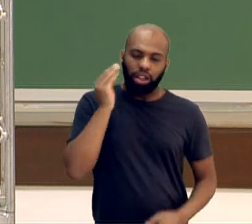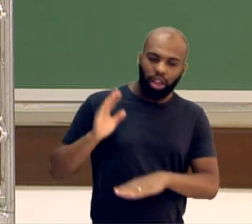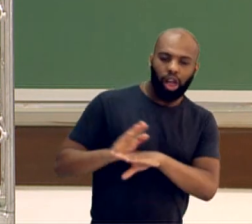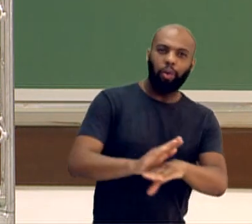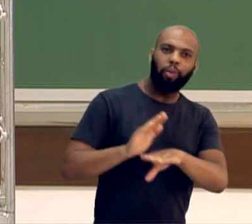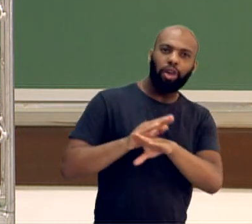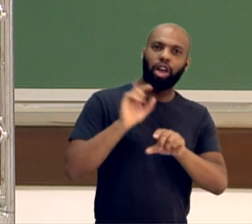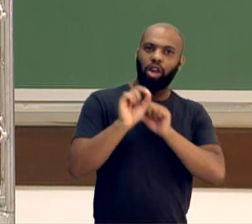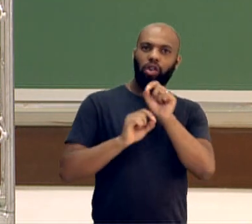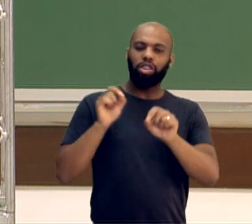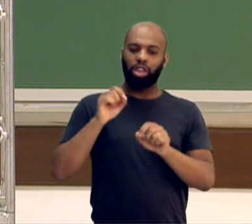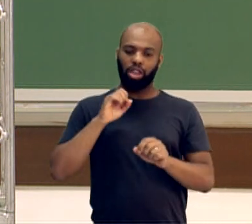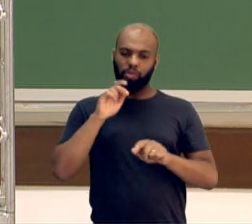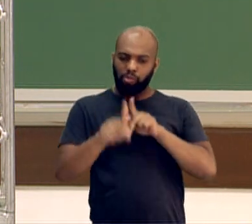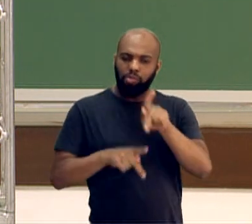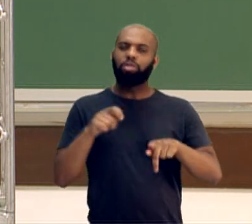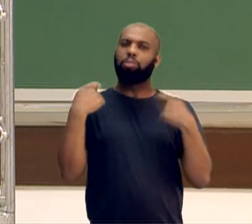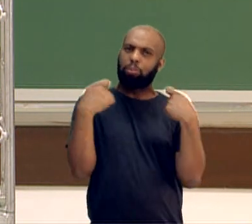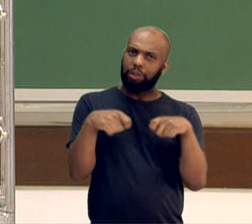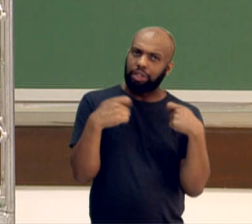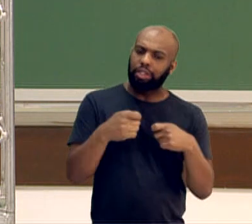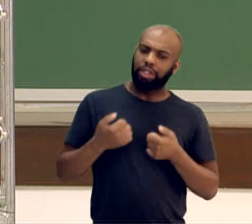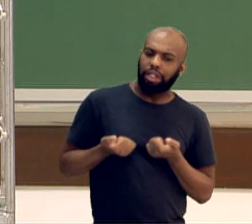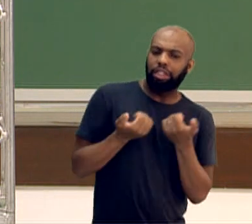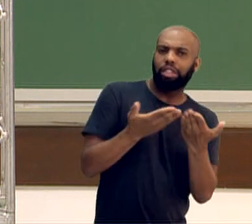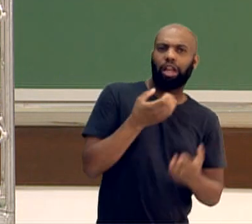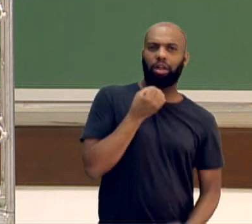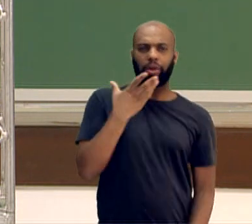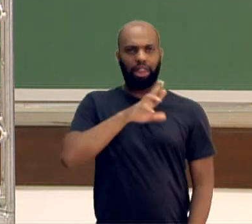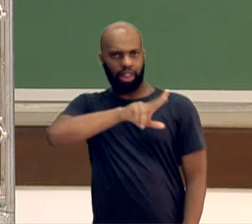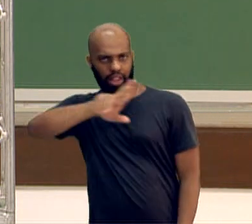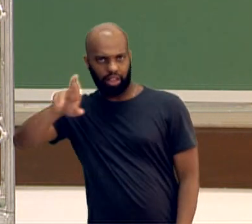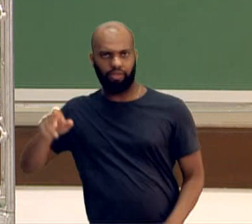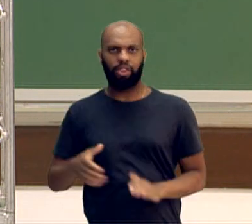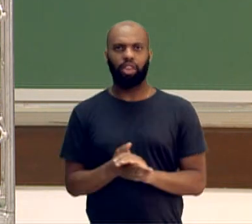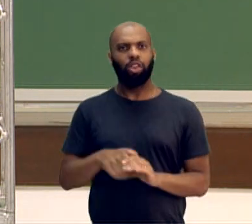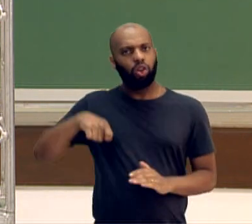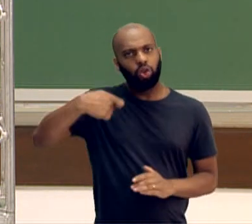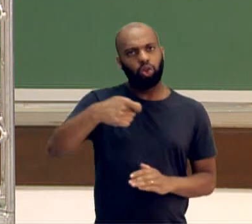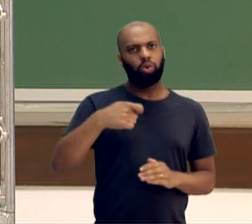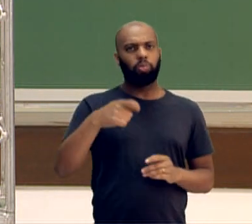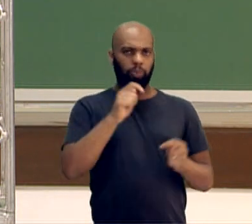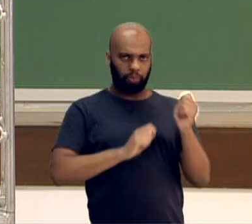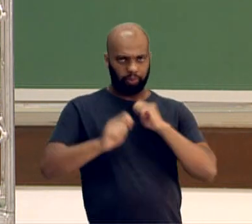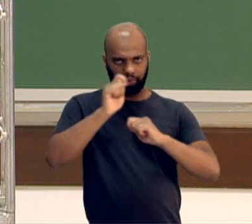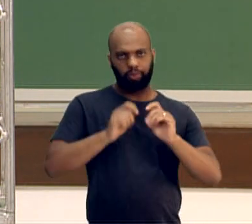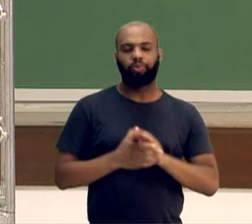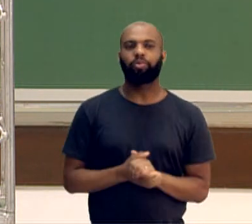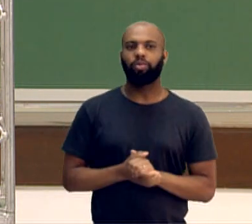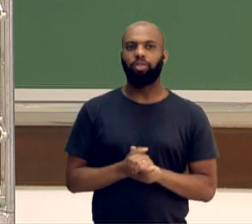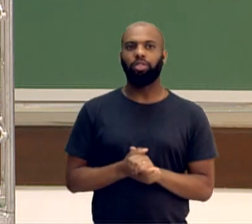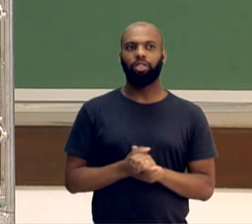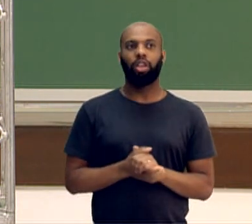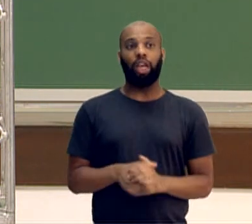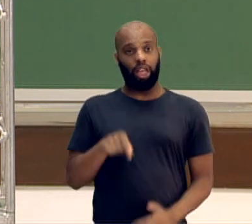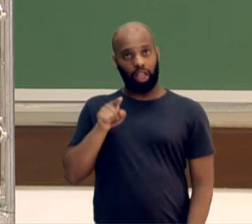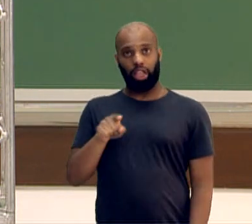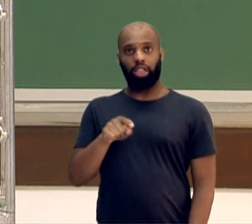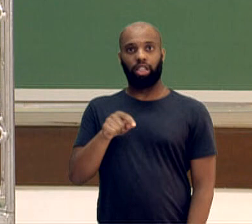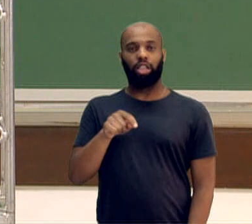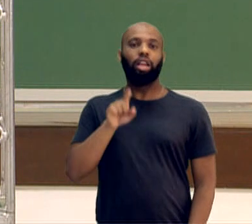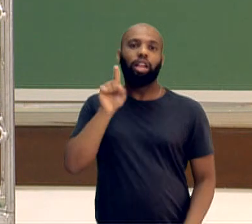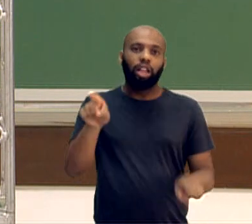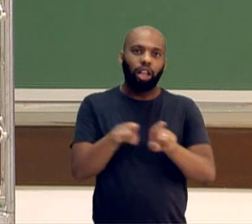mais básicas da população, trazer alguns benefícios quanto à economia. É um Estado que também se podemos chamar de